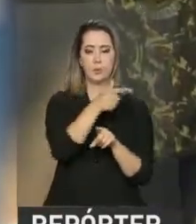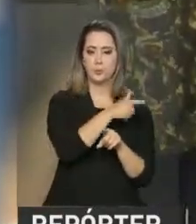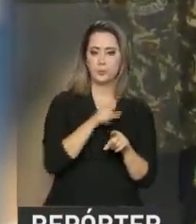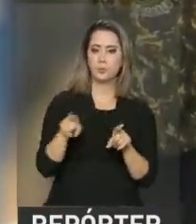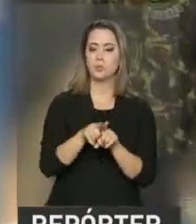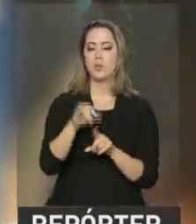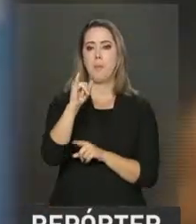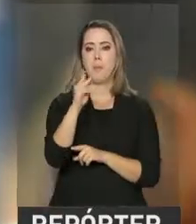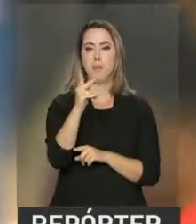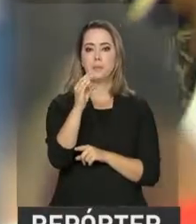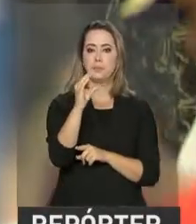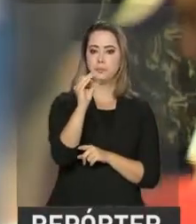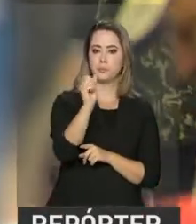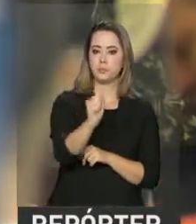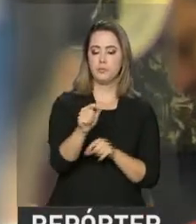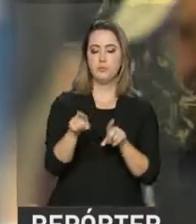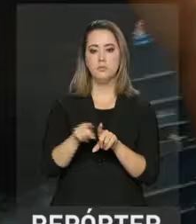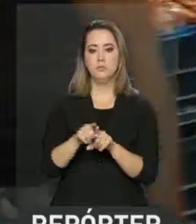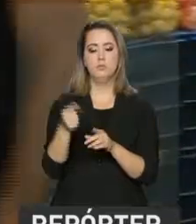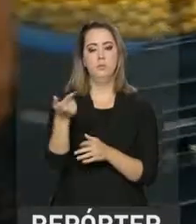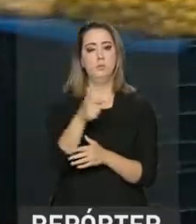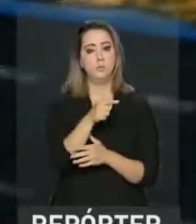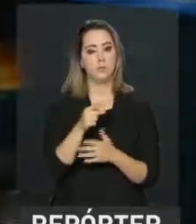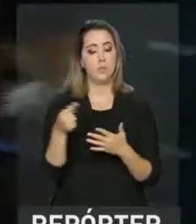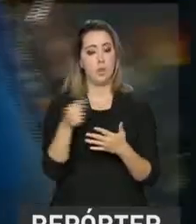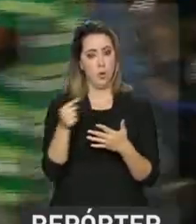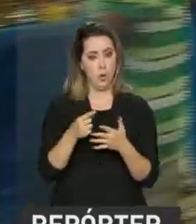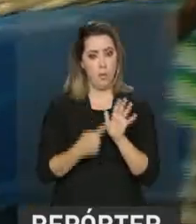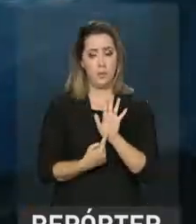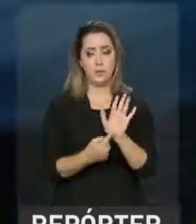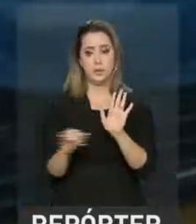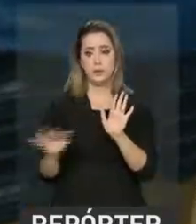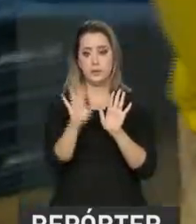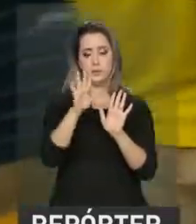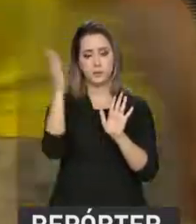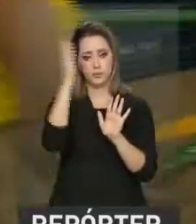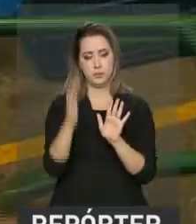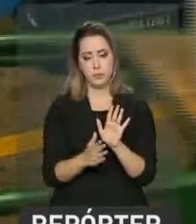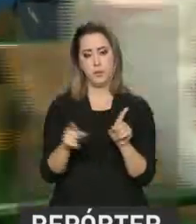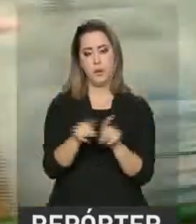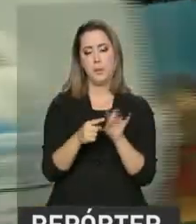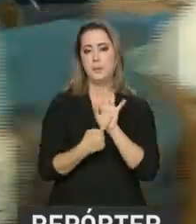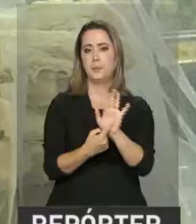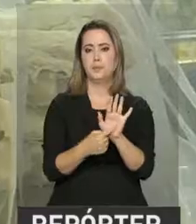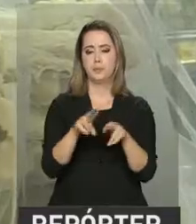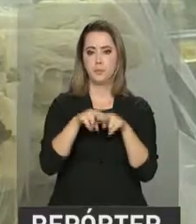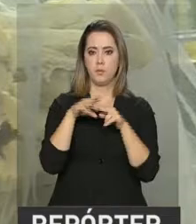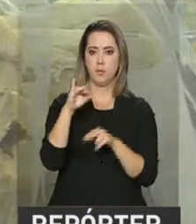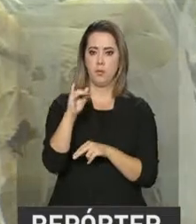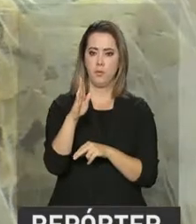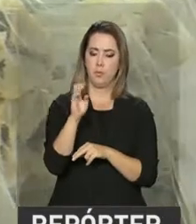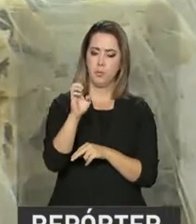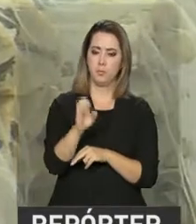de Preços ao Consumidor Amplo, o IPCA, indicador oficial da inflação no Brasil, divulgado pelo IBGE.